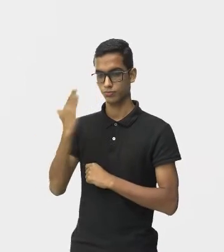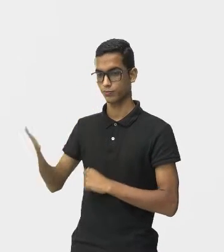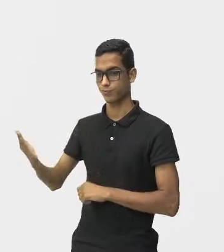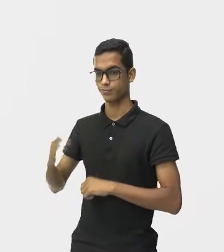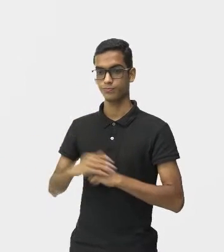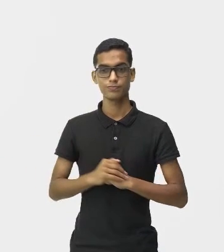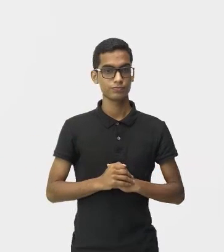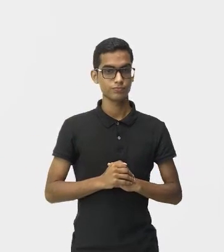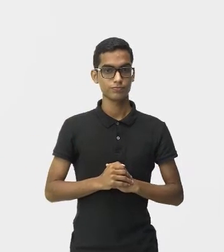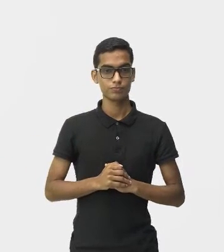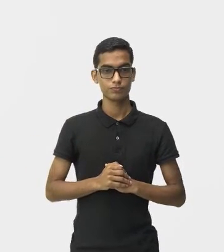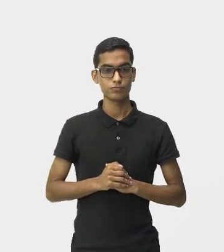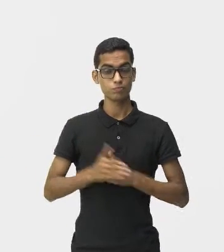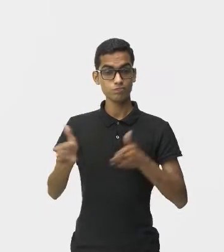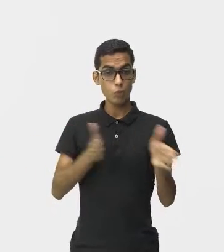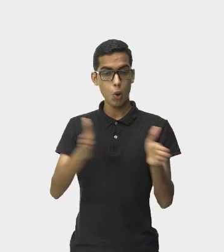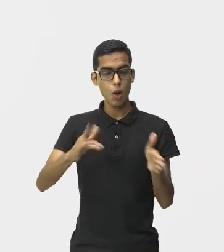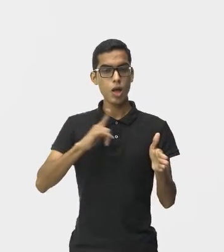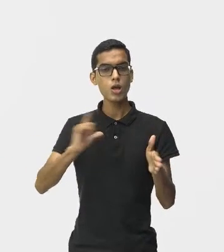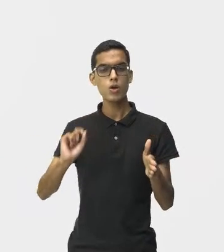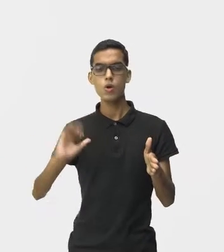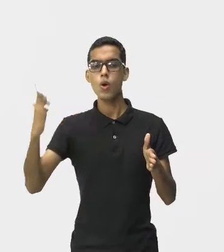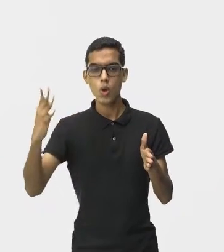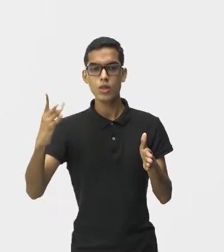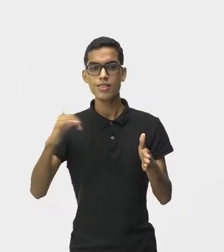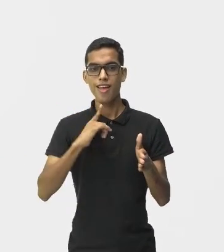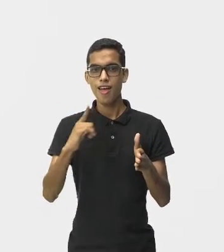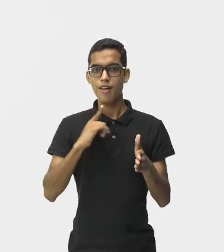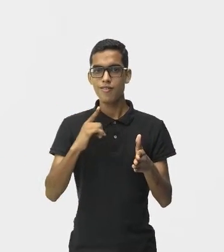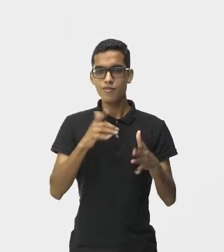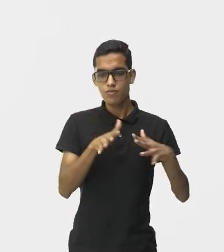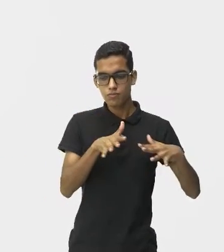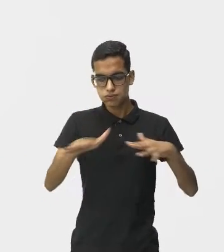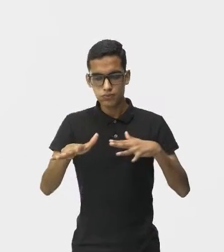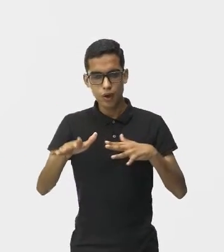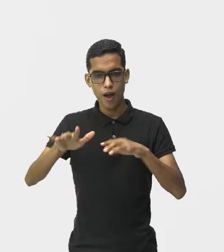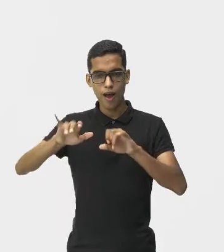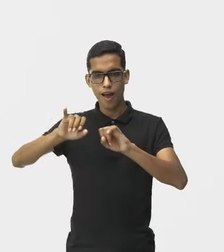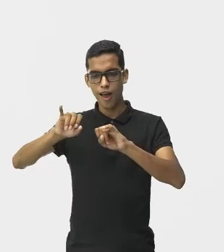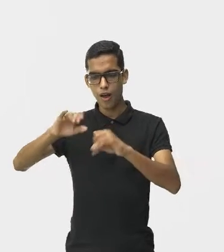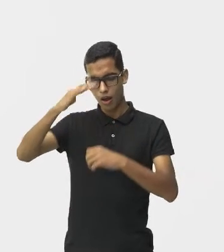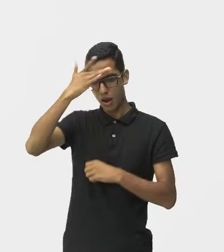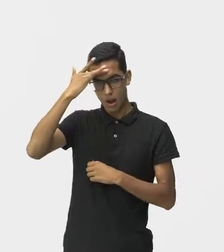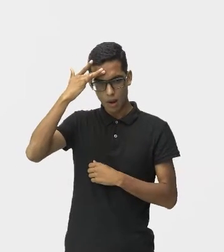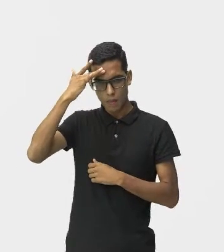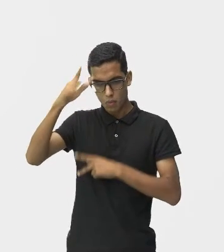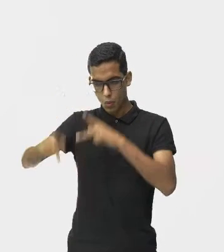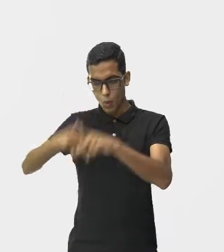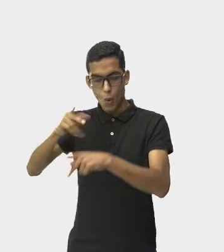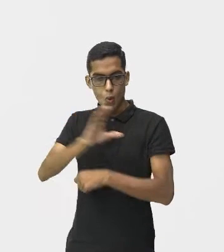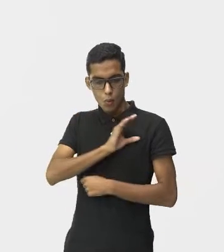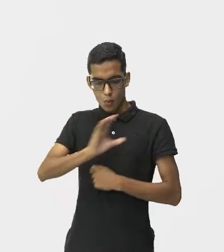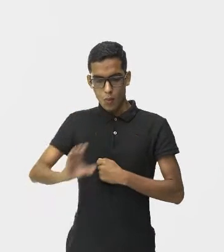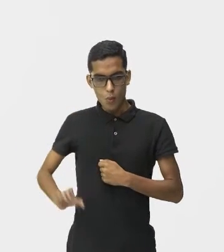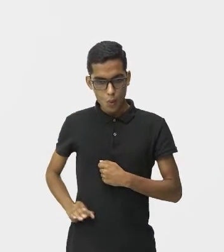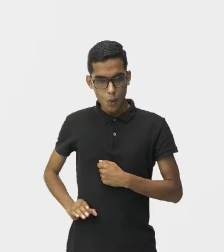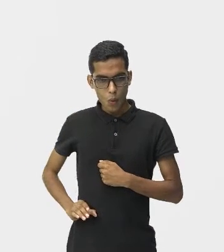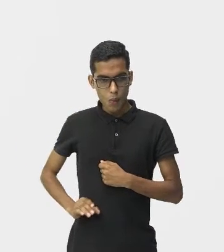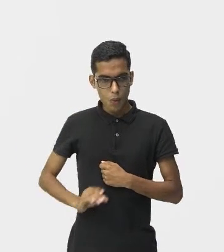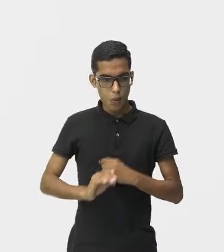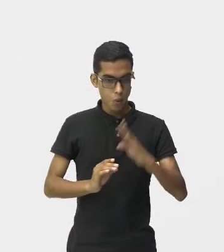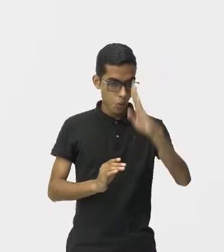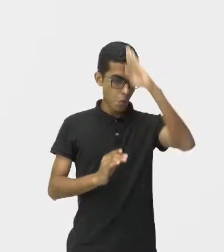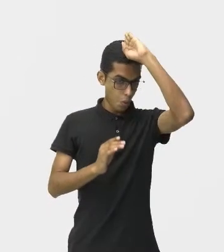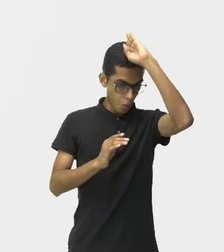Nesse período, como eu falei para vocês, houve uma grande perseguição aos cristãos. Nesse período ainda, gente,